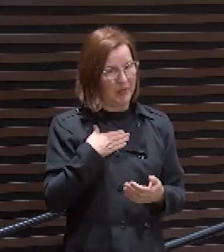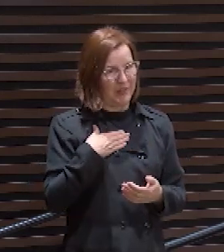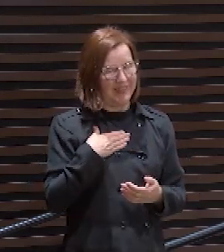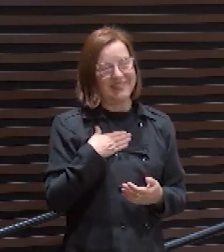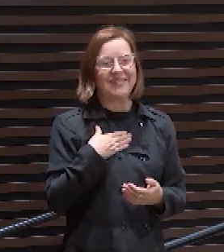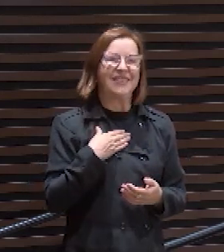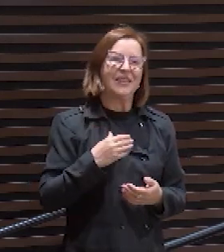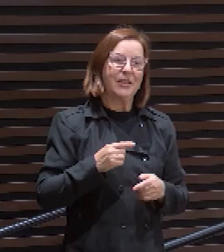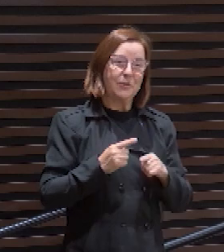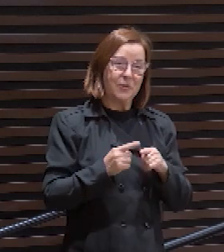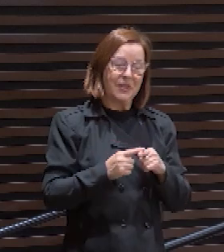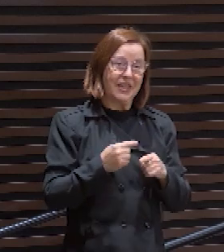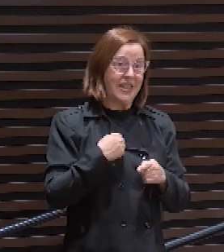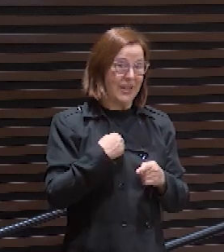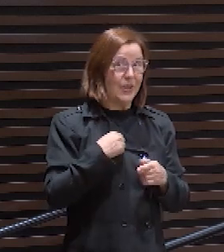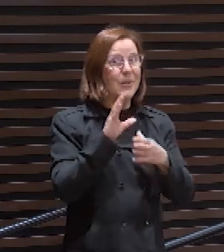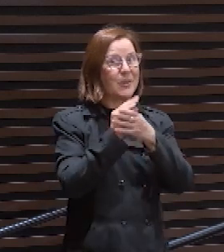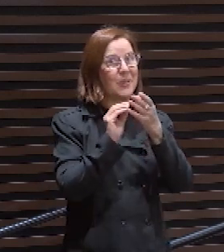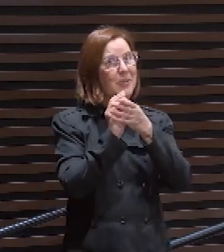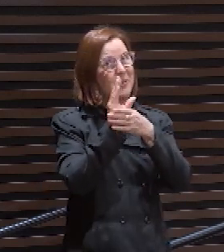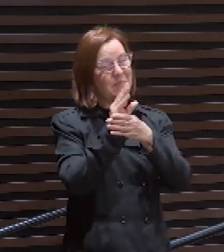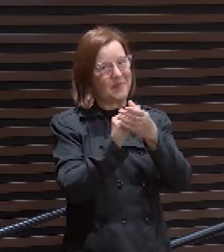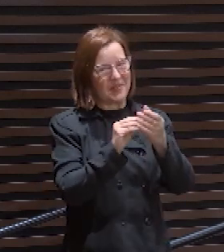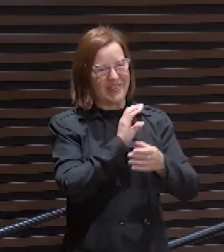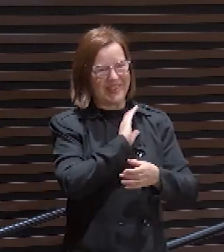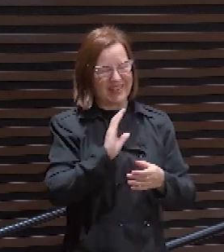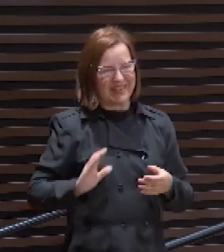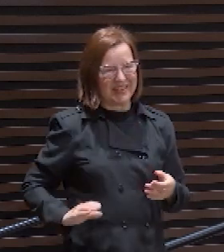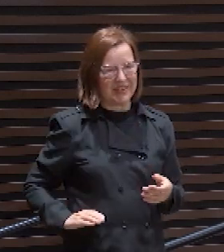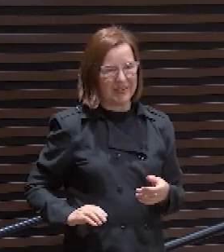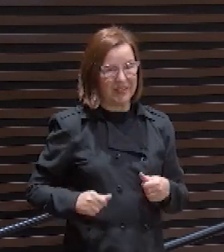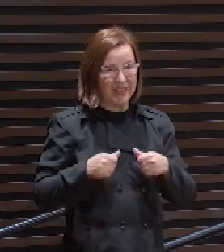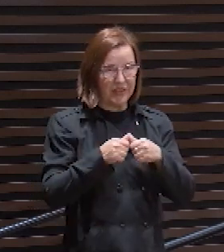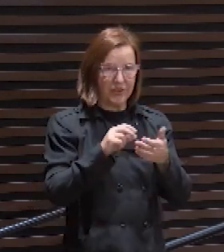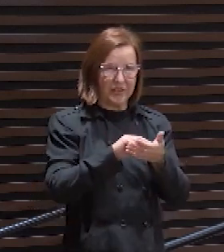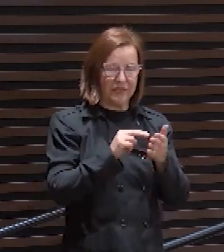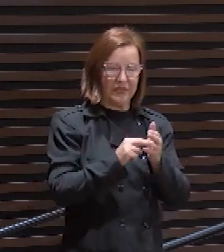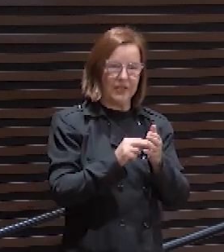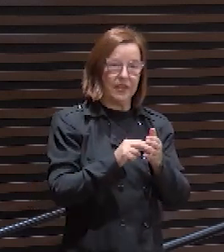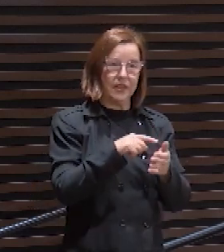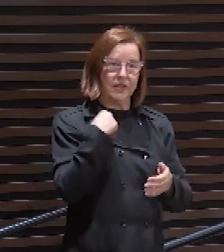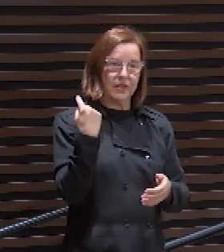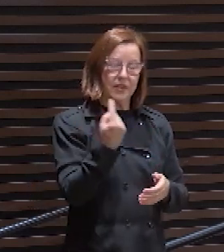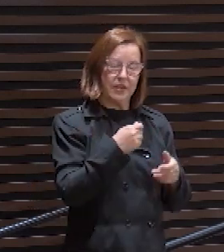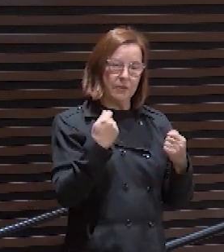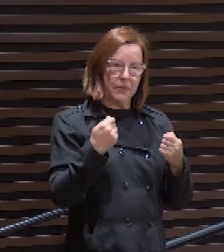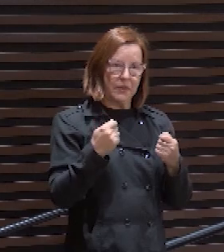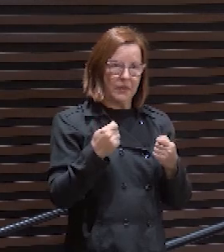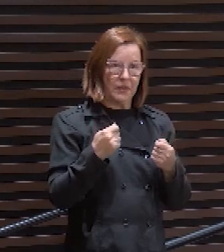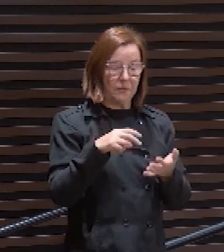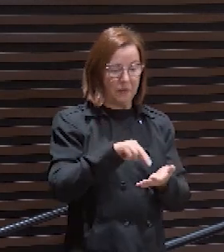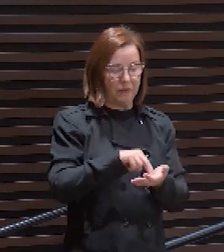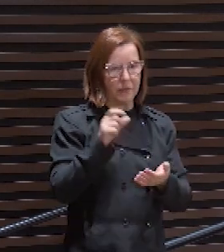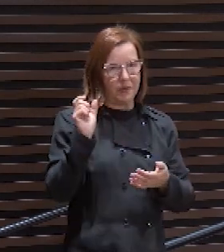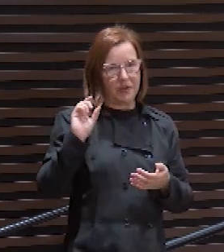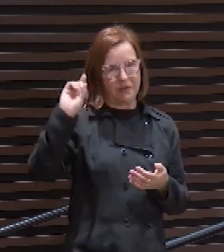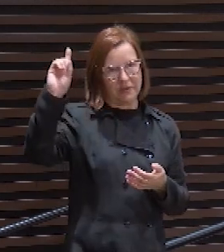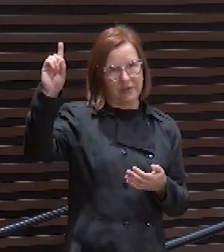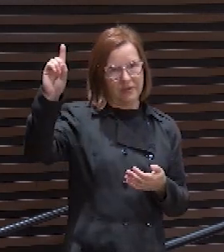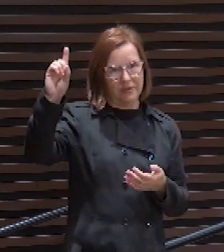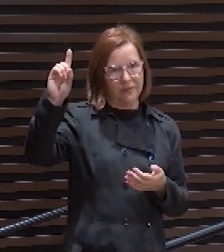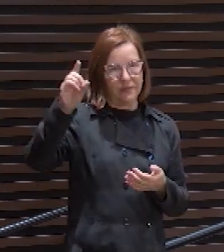Cristo, porque eu imito a Cristo. Isso quer dizer, irmãos, que temos que olhar para a palavra e ver quem Jesus é.